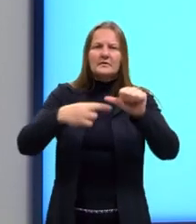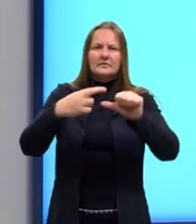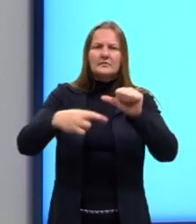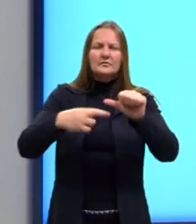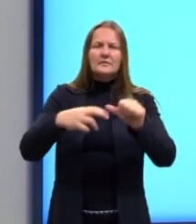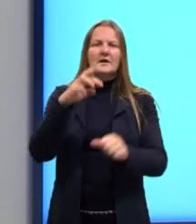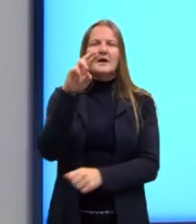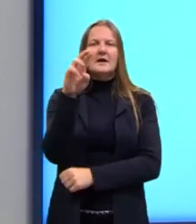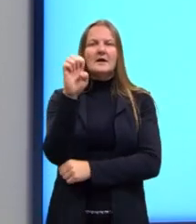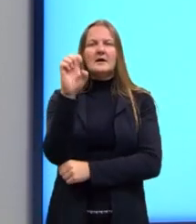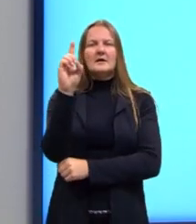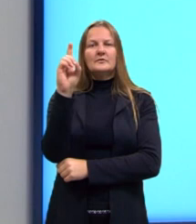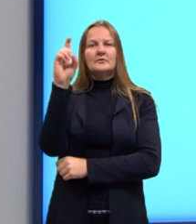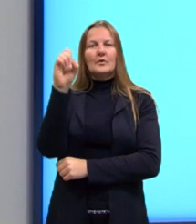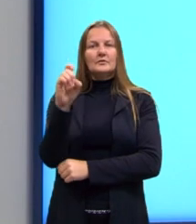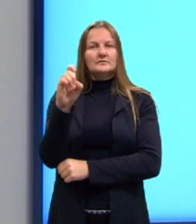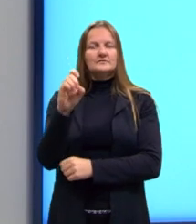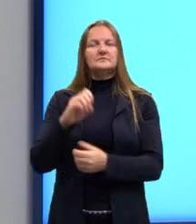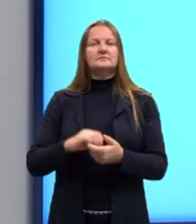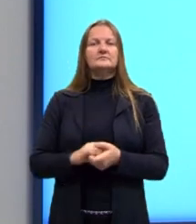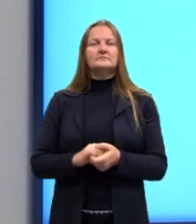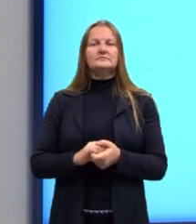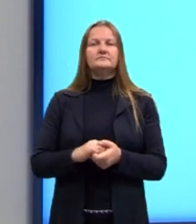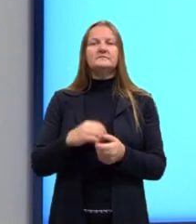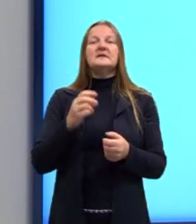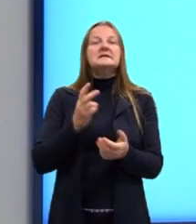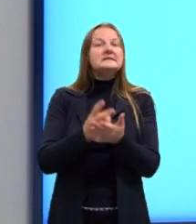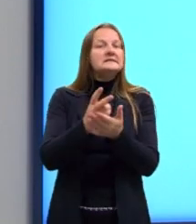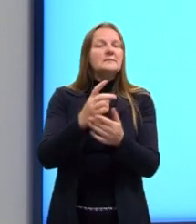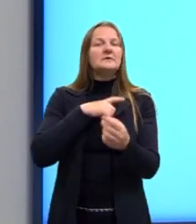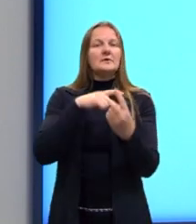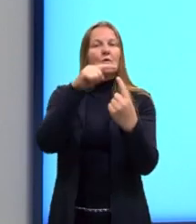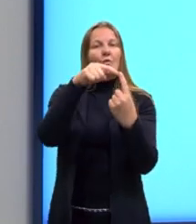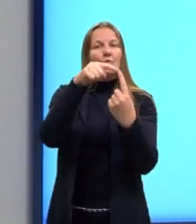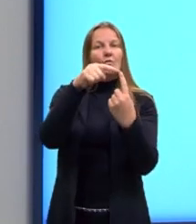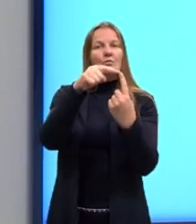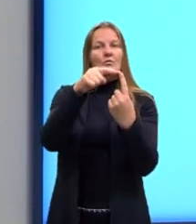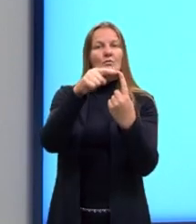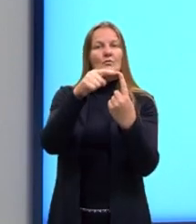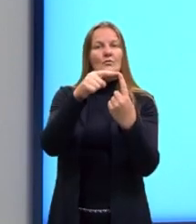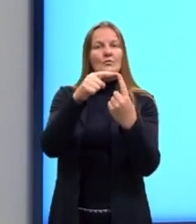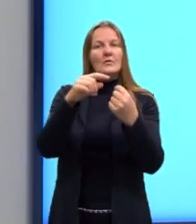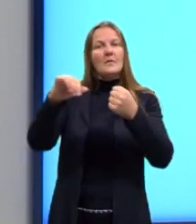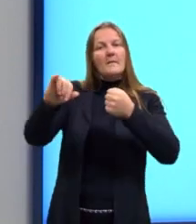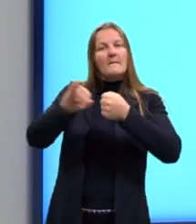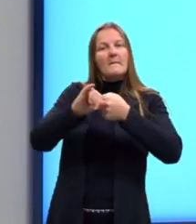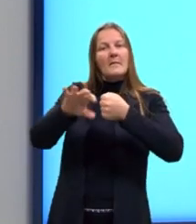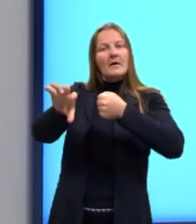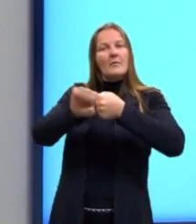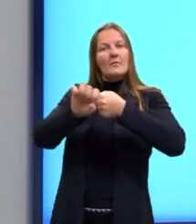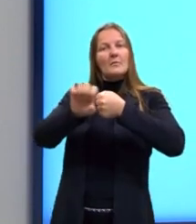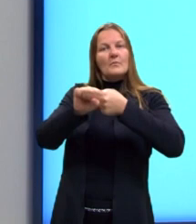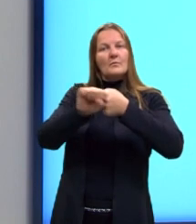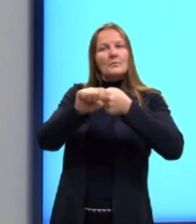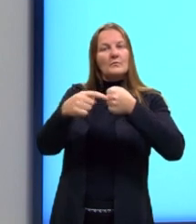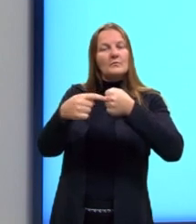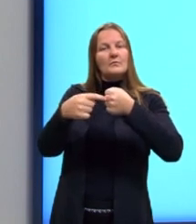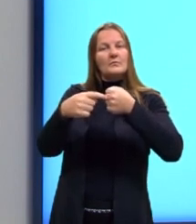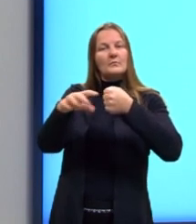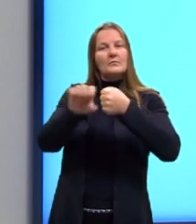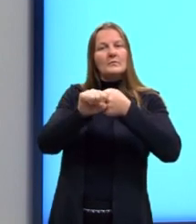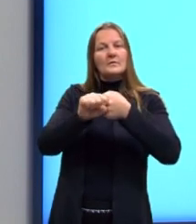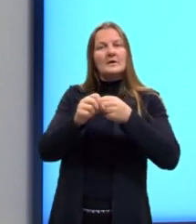sempre vai ter um agente redutor que aquele que sofre oxidação ele provoca então a